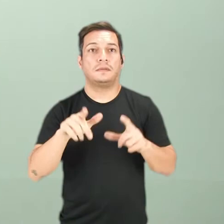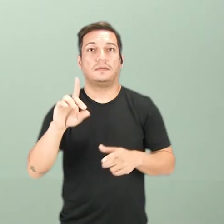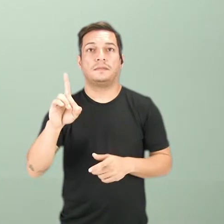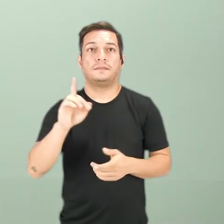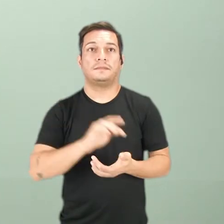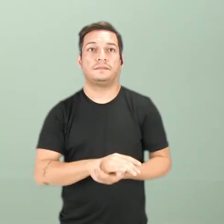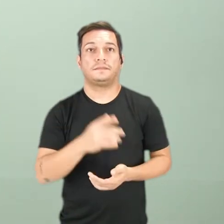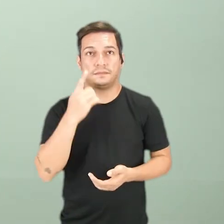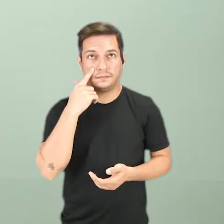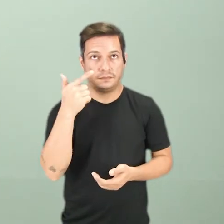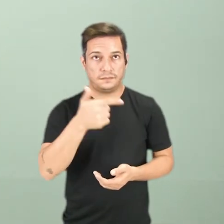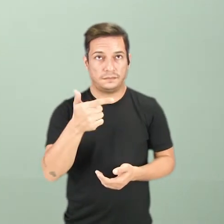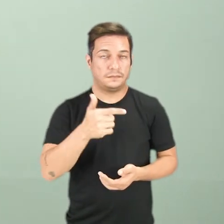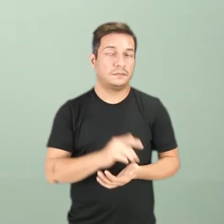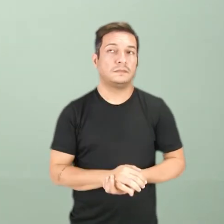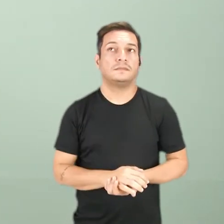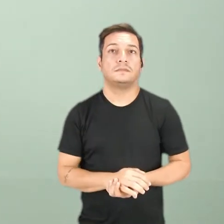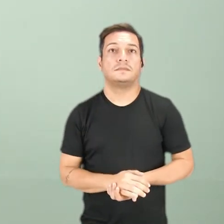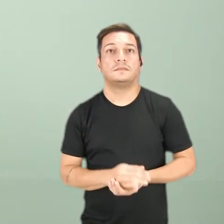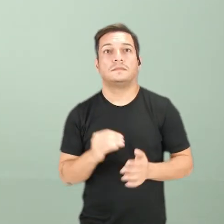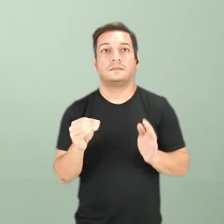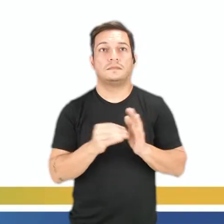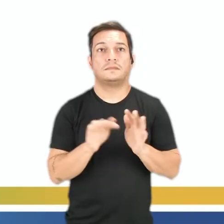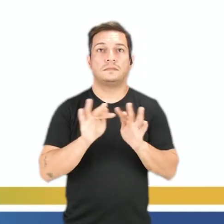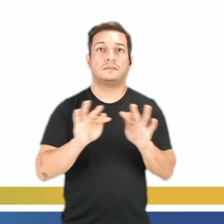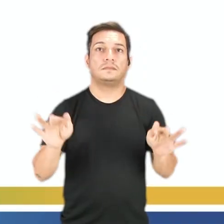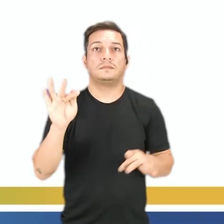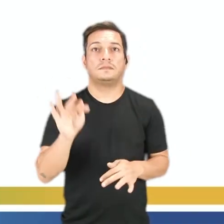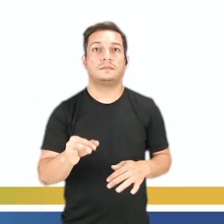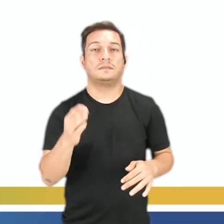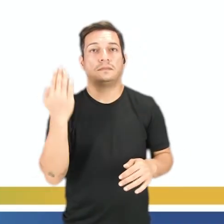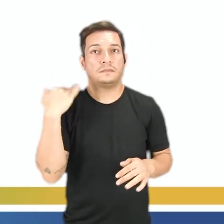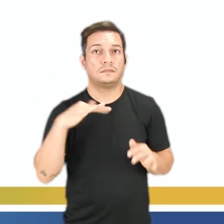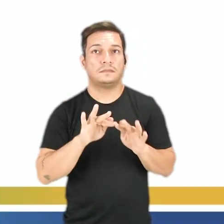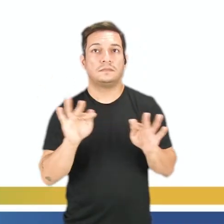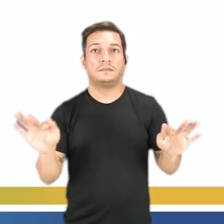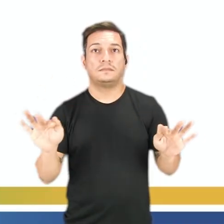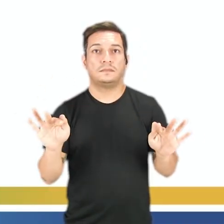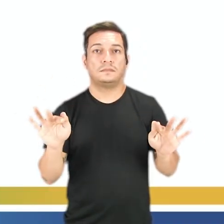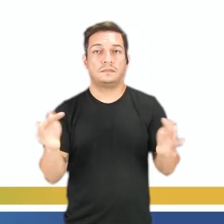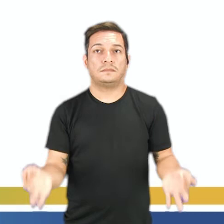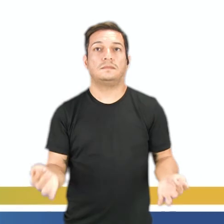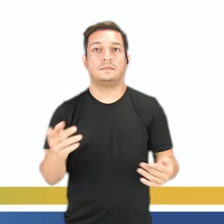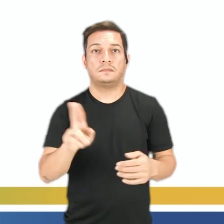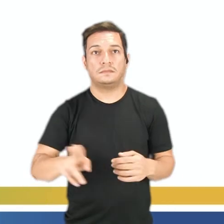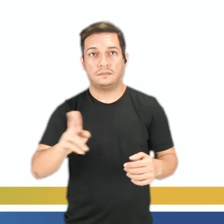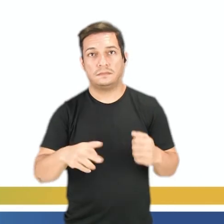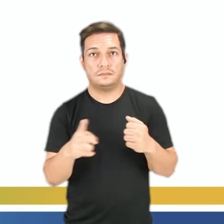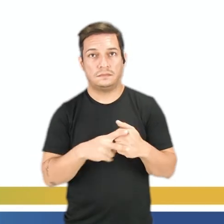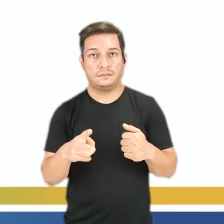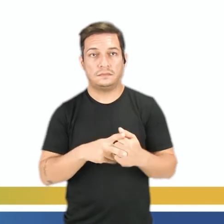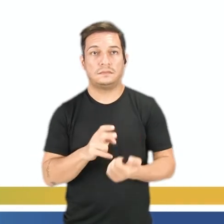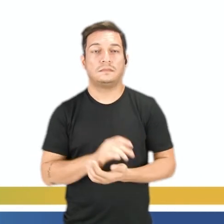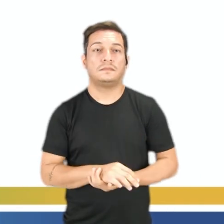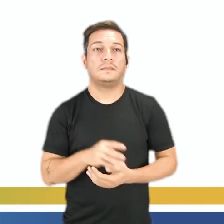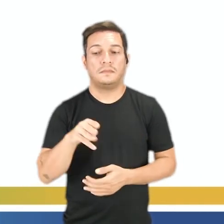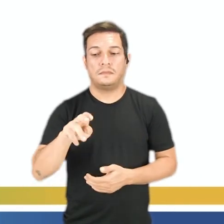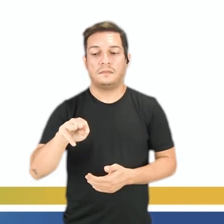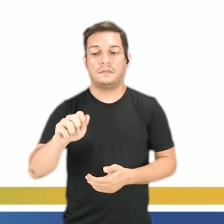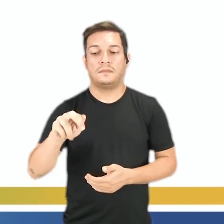a letra D. Mais um. Coloque as frases corretamente no passado simples. Utilize os verbos entre